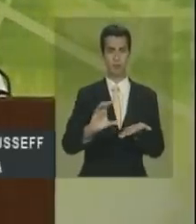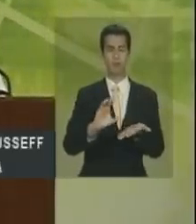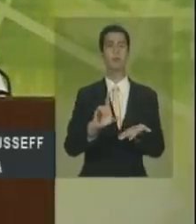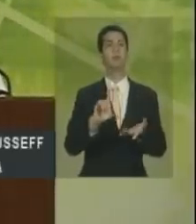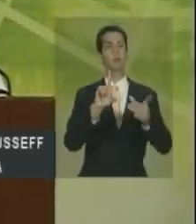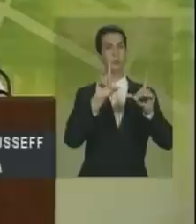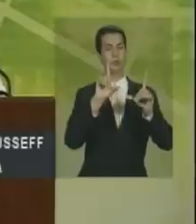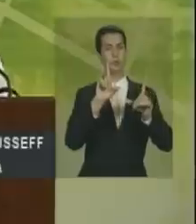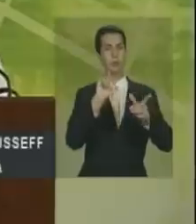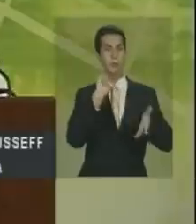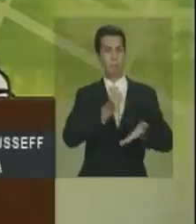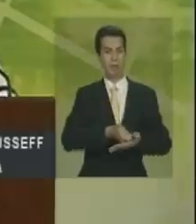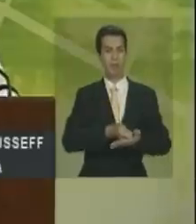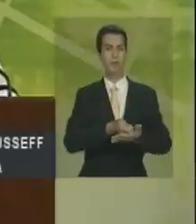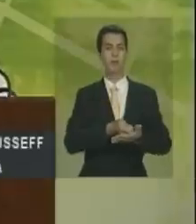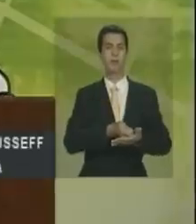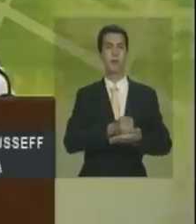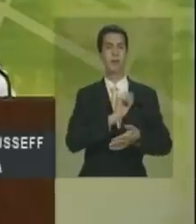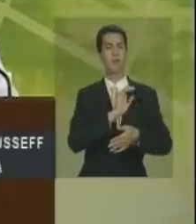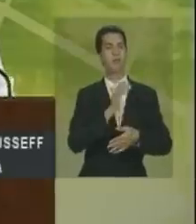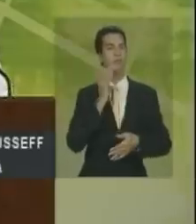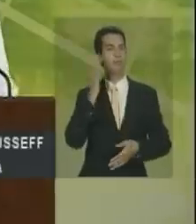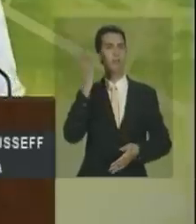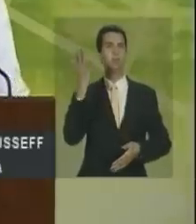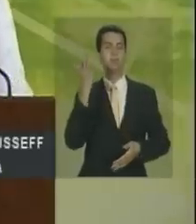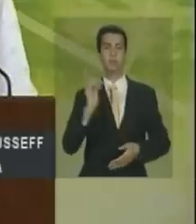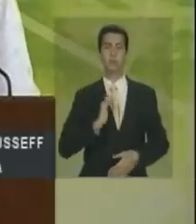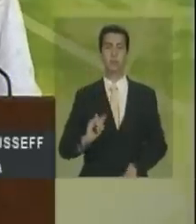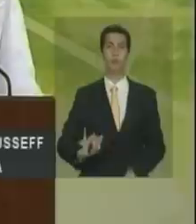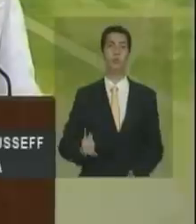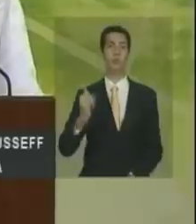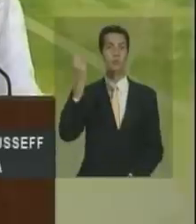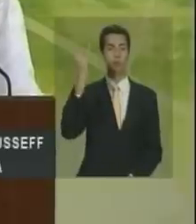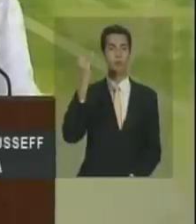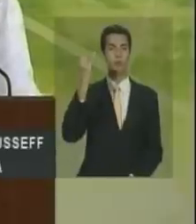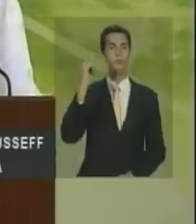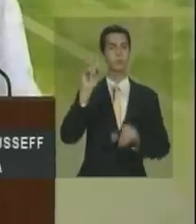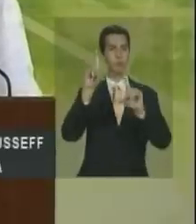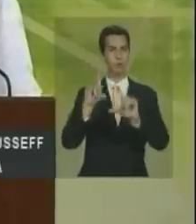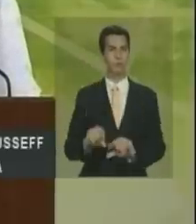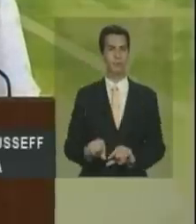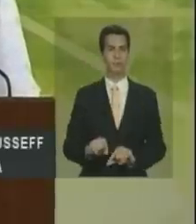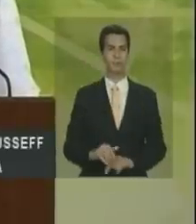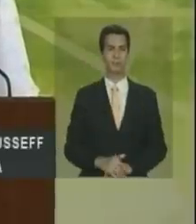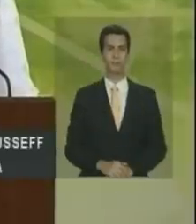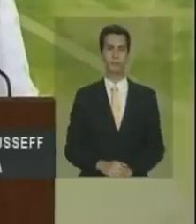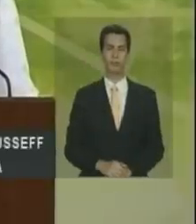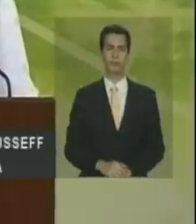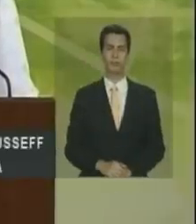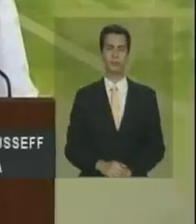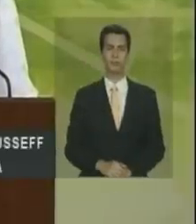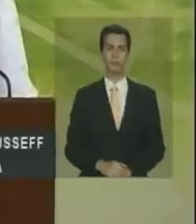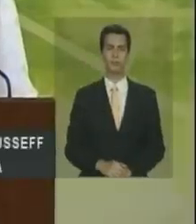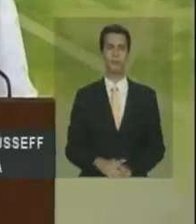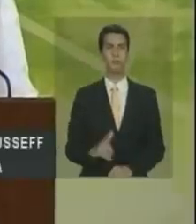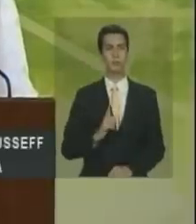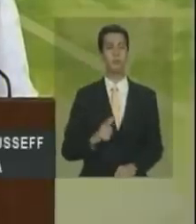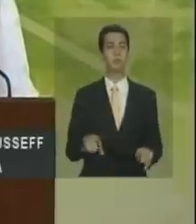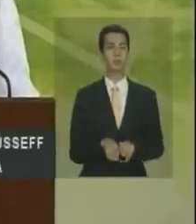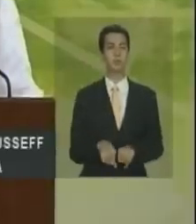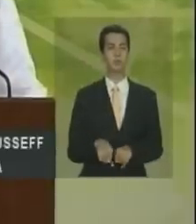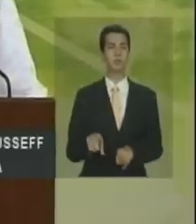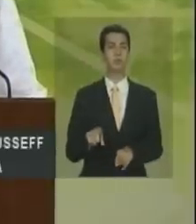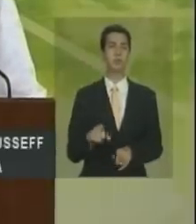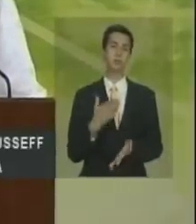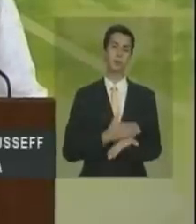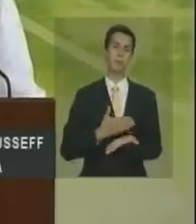do capital. Com taxas de juros muito mais baixas, maior cobertura e prazos mais amplos